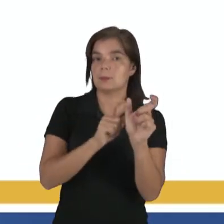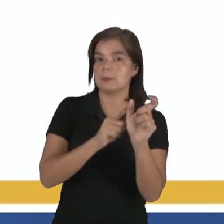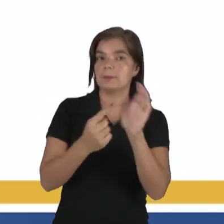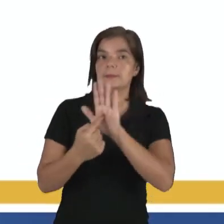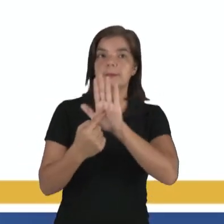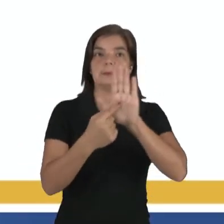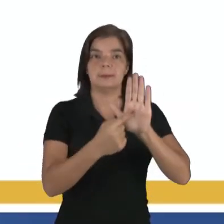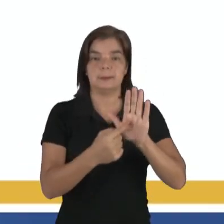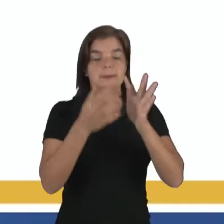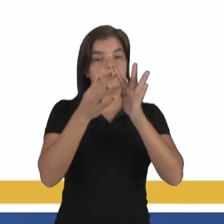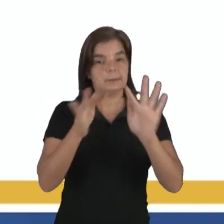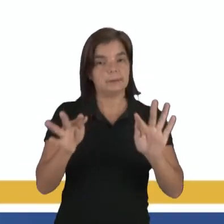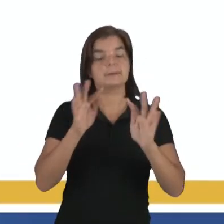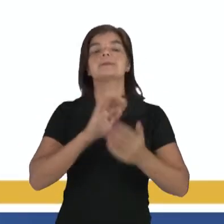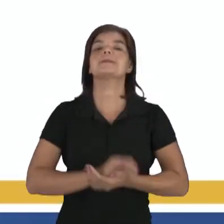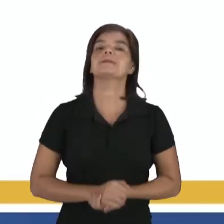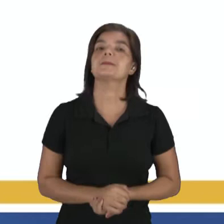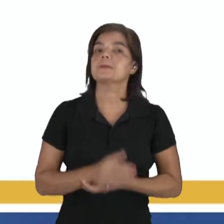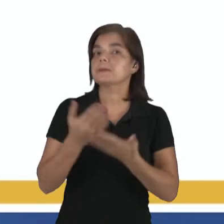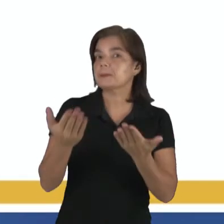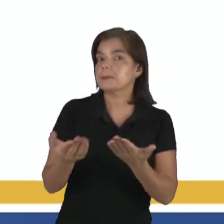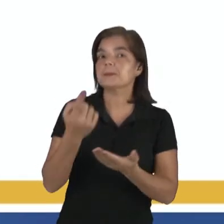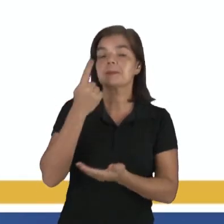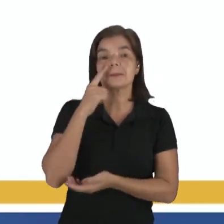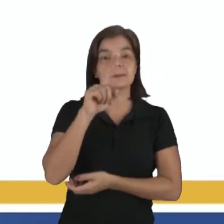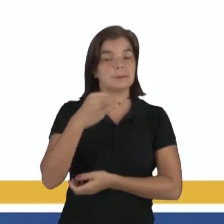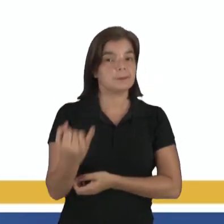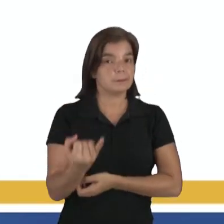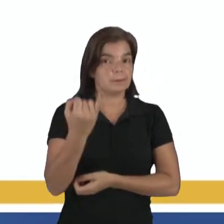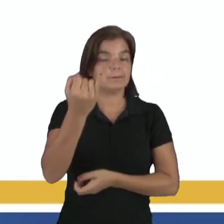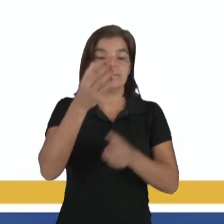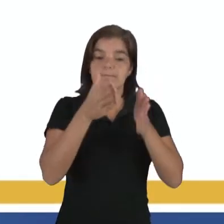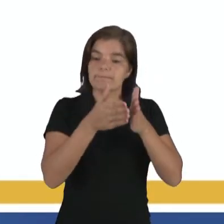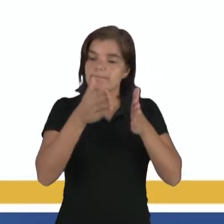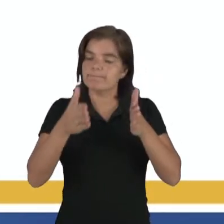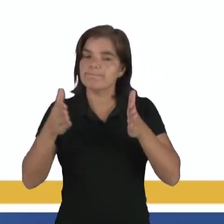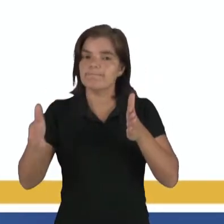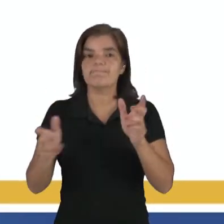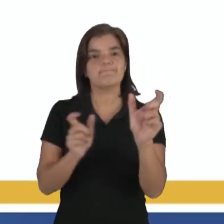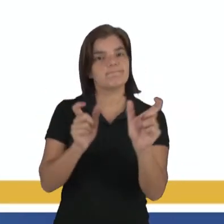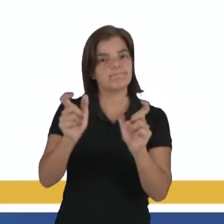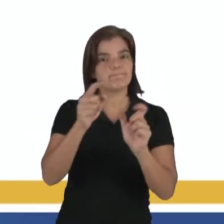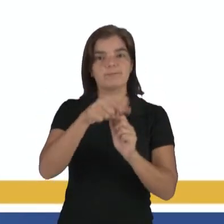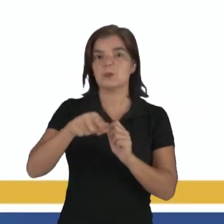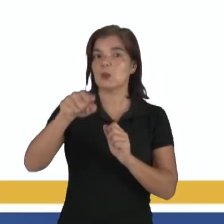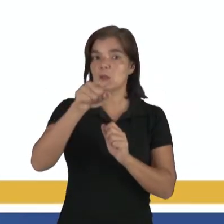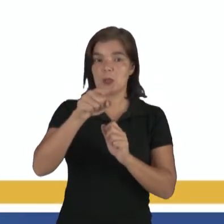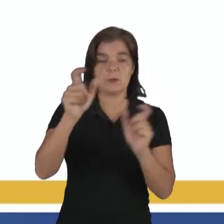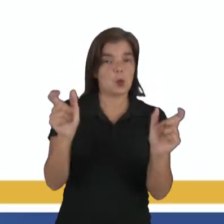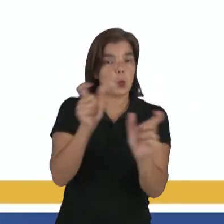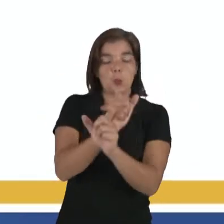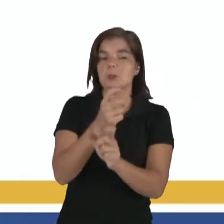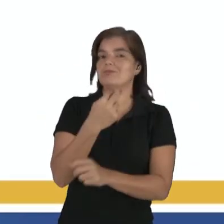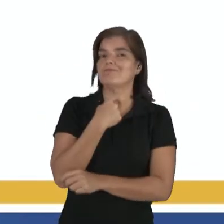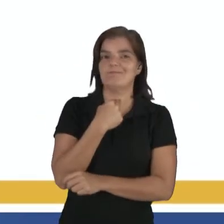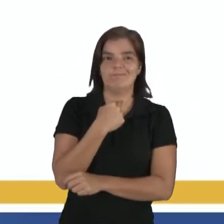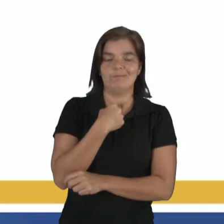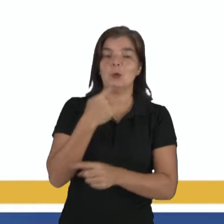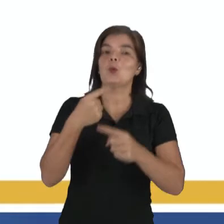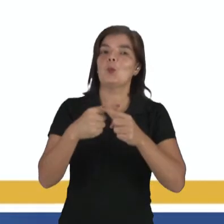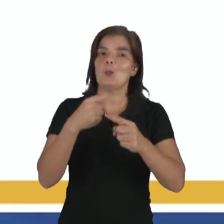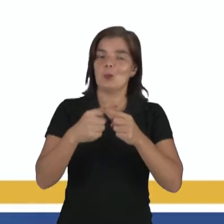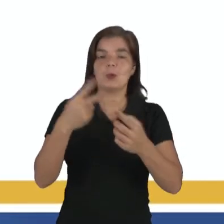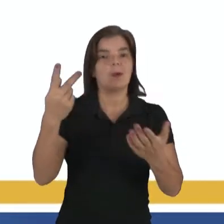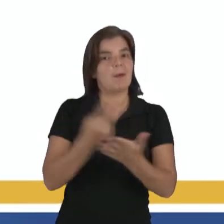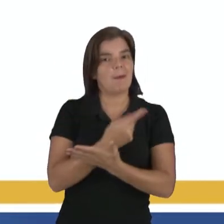em que as palavras aparecem na frase. Então, pessoal, é importante essa ordem de palavras, que vocês não alterem essa ordem, porque vocês